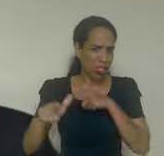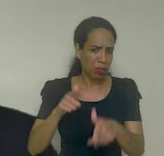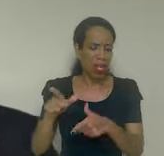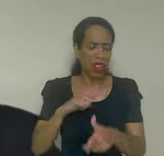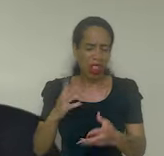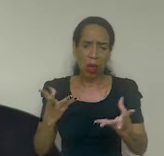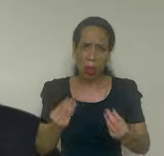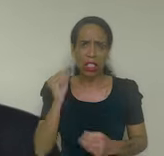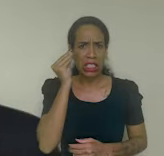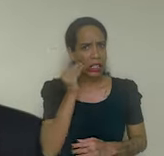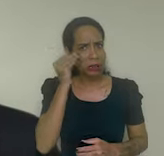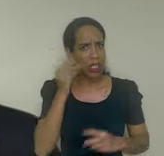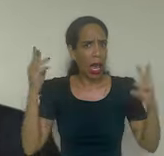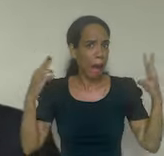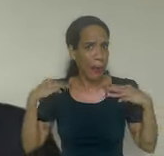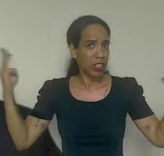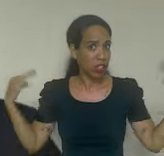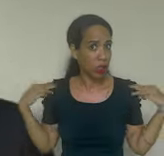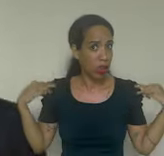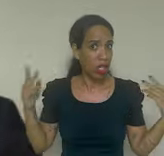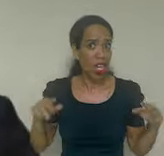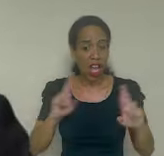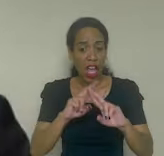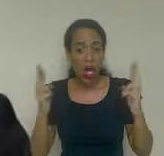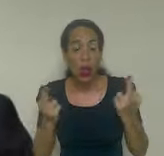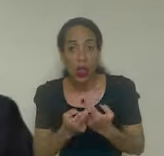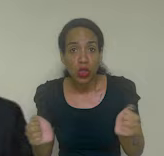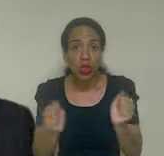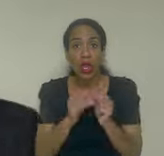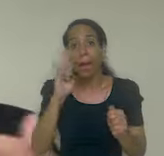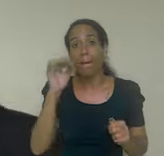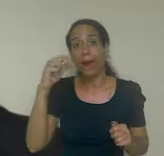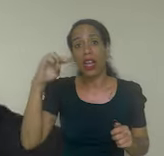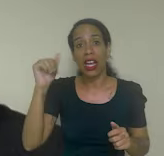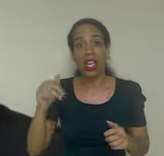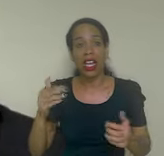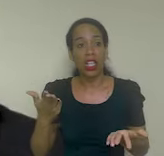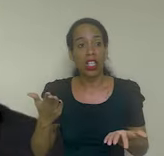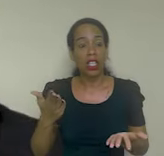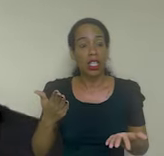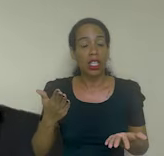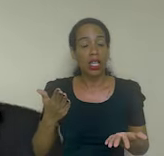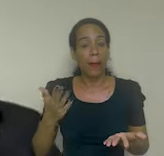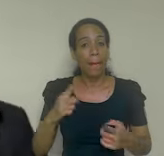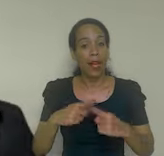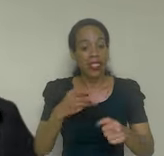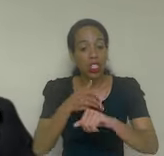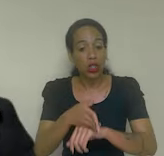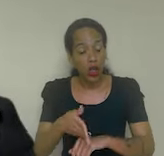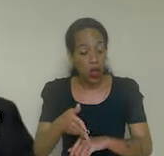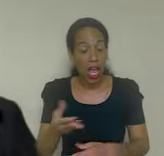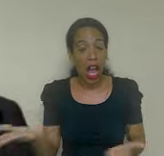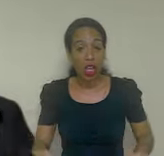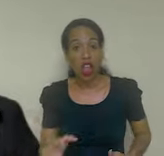já tem bastante experiência na magistratura, e você se reuniu com a Bianca, que, não obstante, já está no judiciário há mais tempo, mas entrou na magistratura